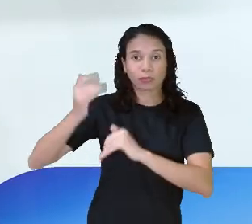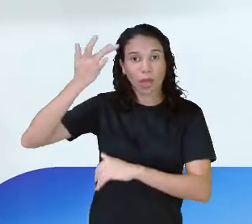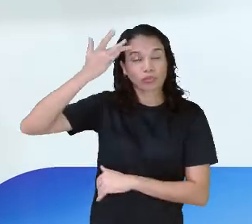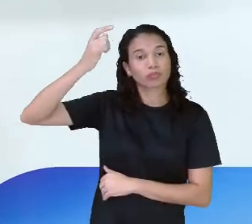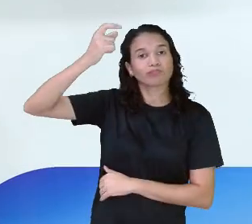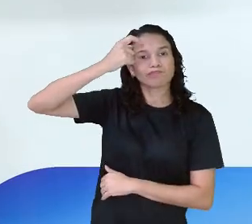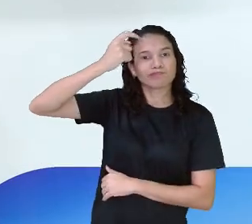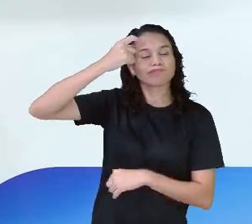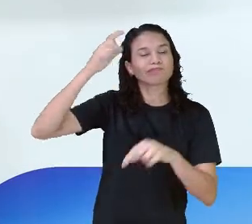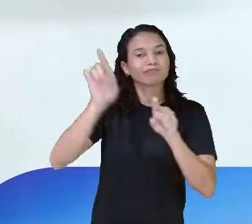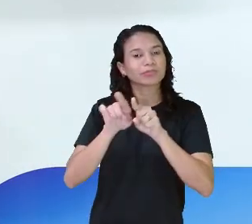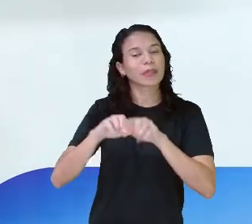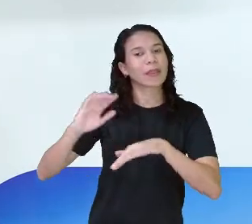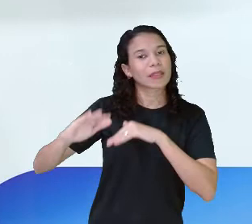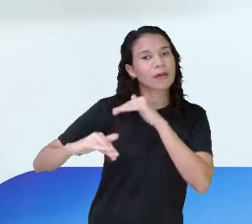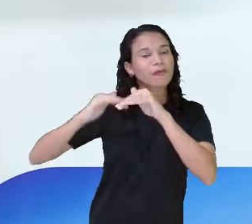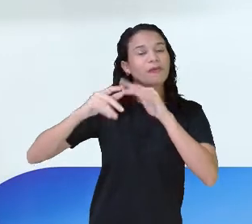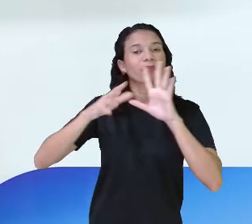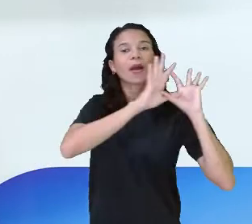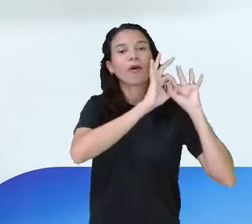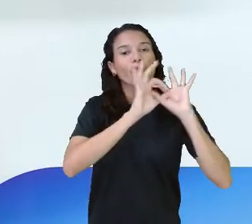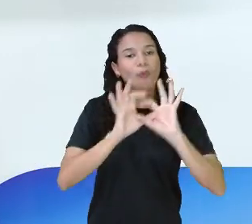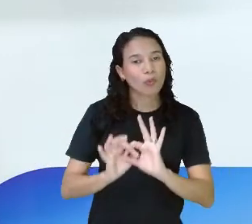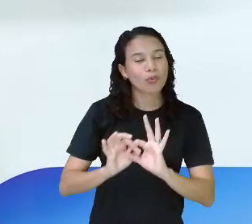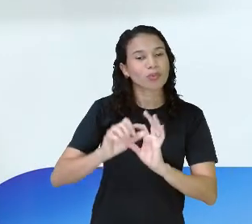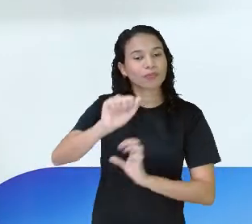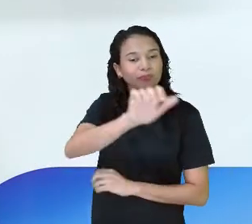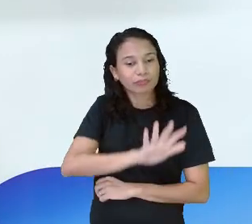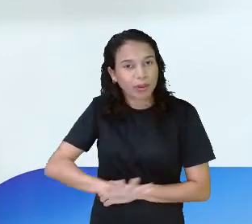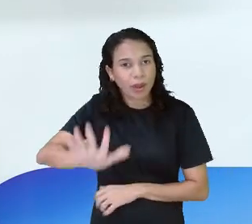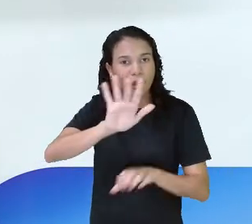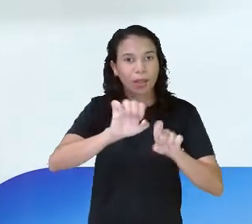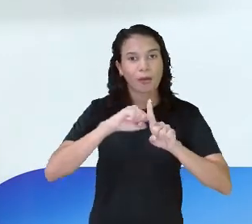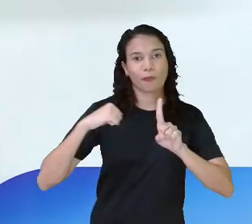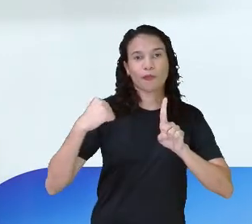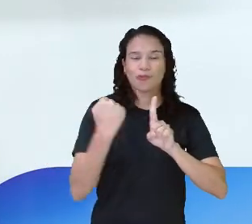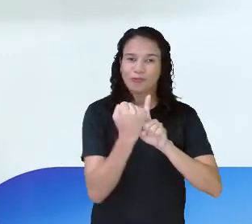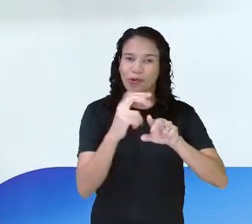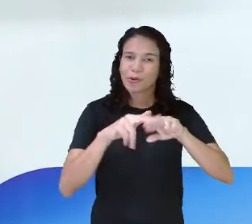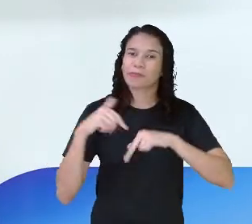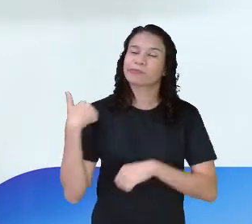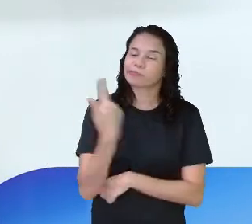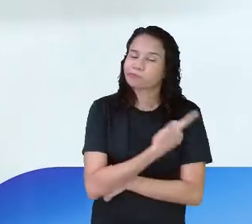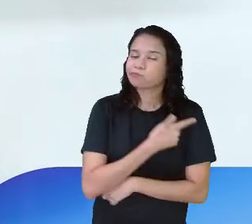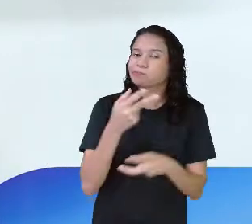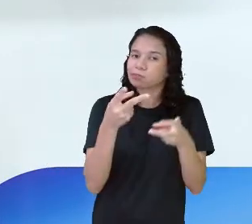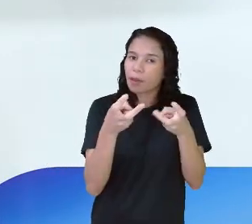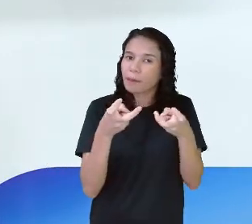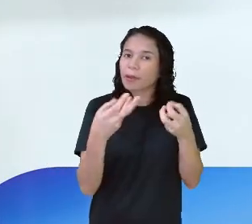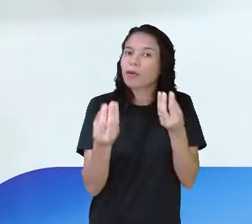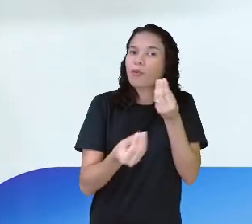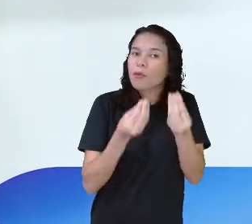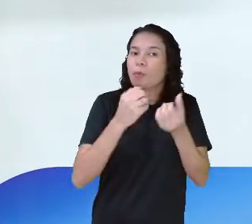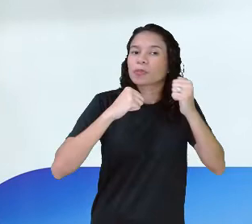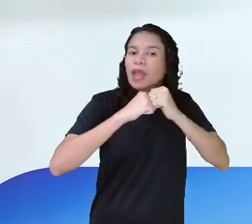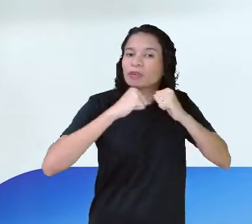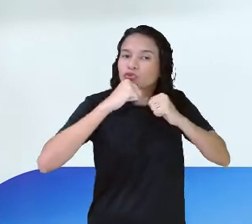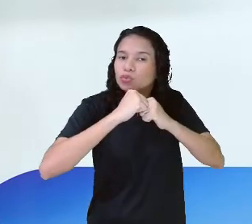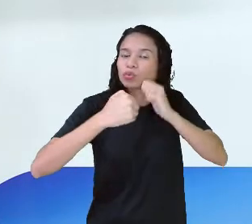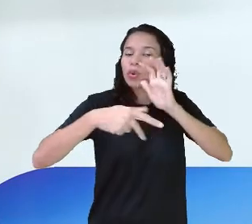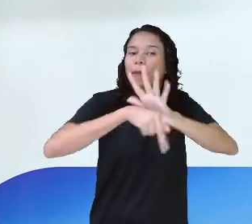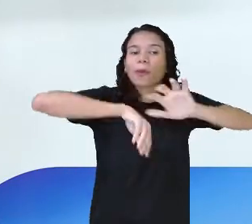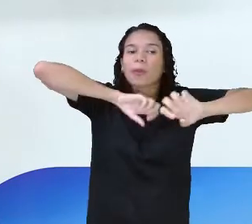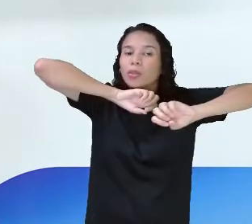intelectual também se configurasse dentro de um contexto, dentro de um cenário social. Né? E a gente sabe que a estruturação do ensino,